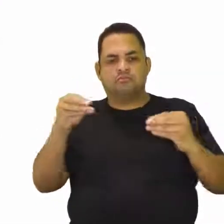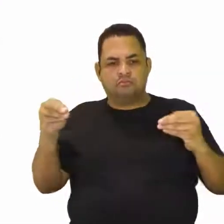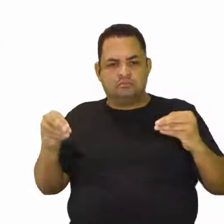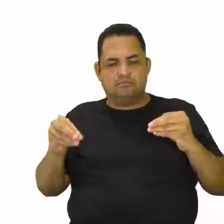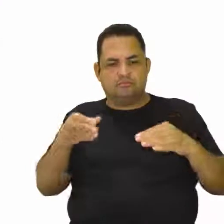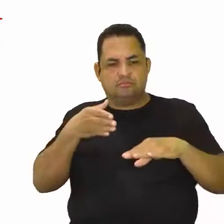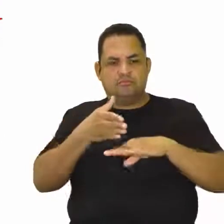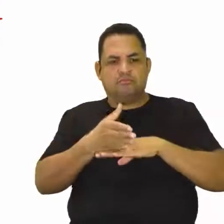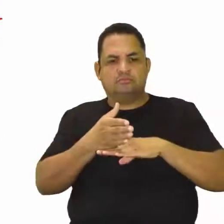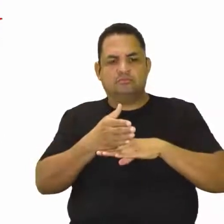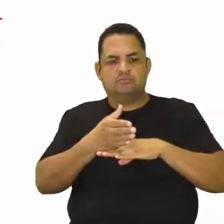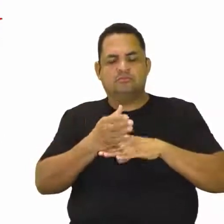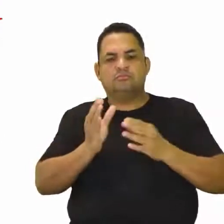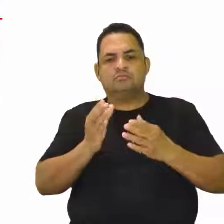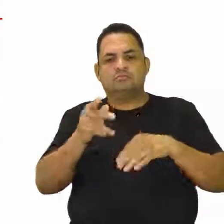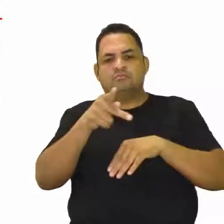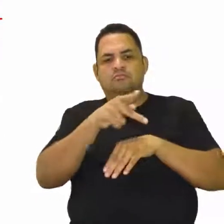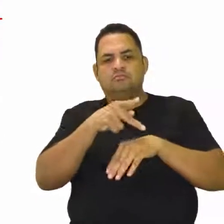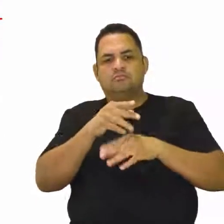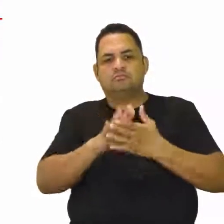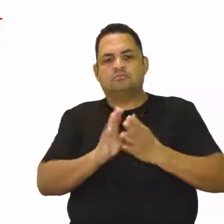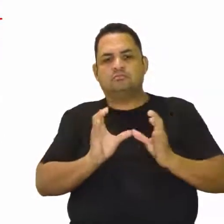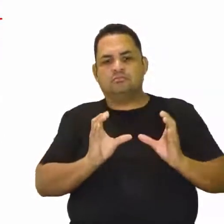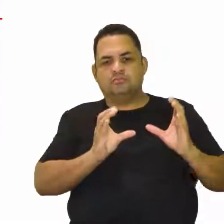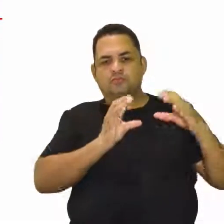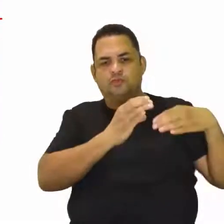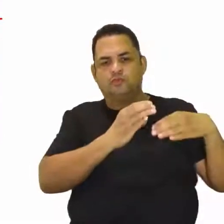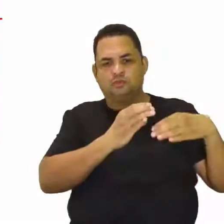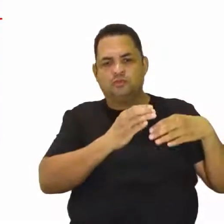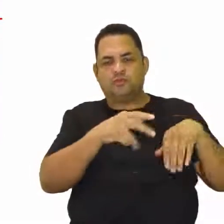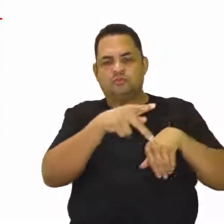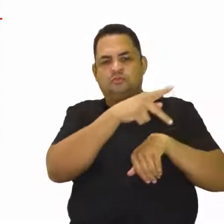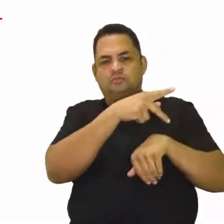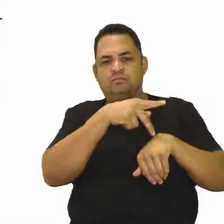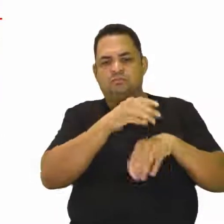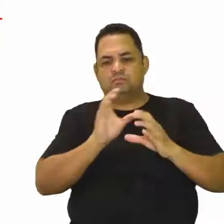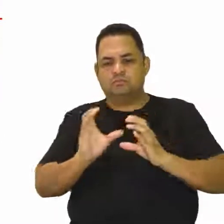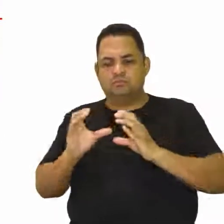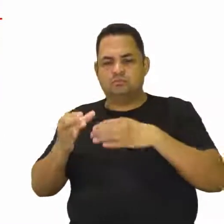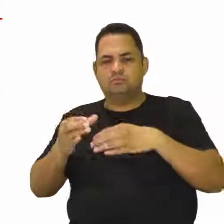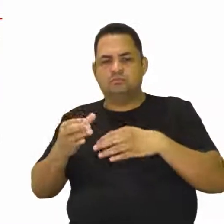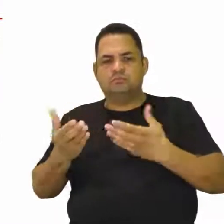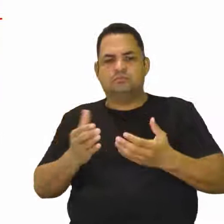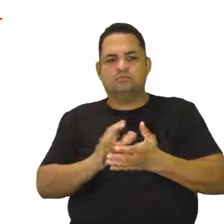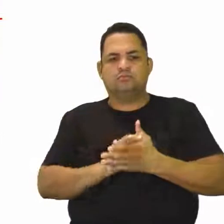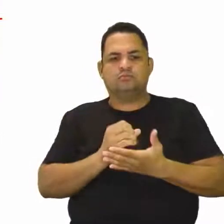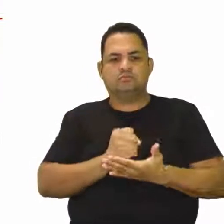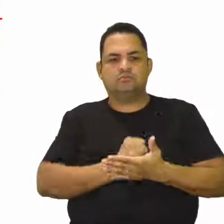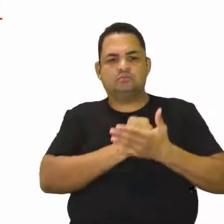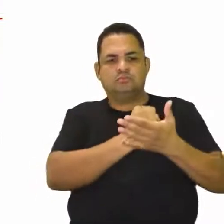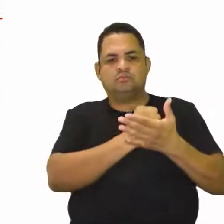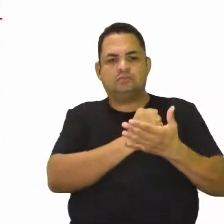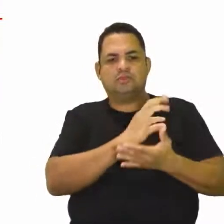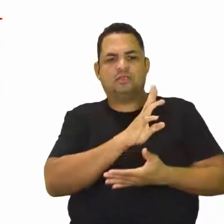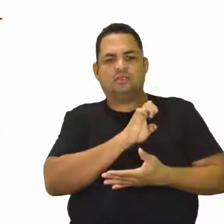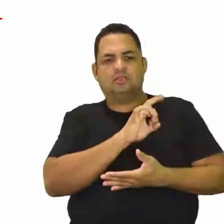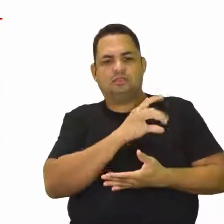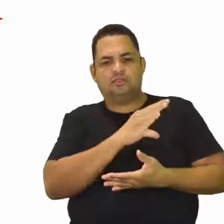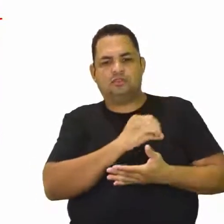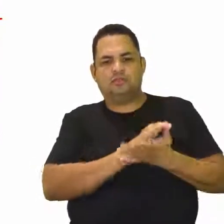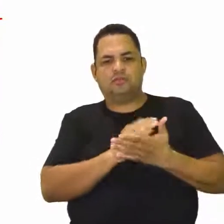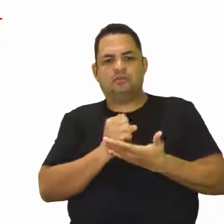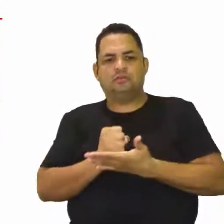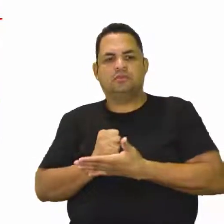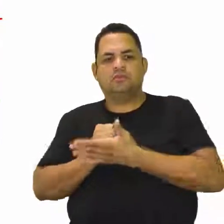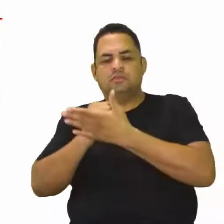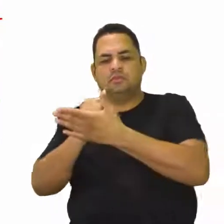conflito, com a formação de 2 grandes blocos de países. Os que apoiavam o eixo e os